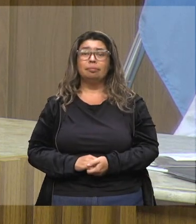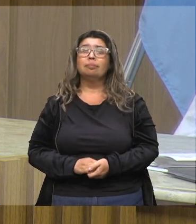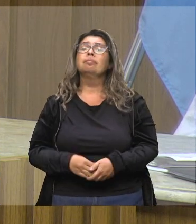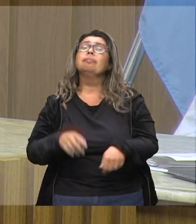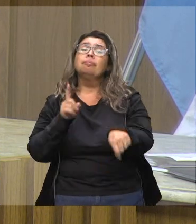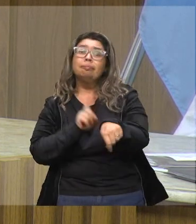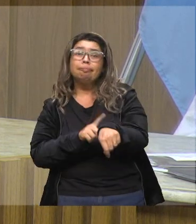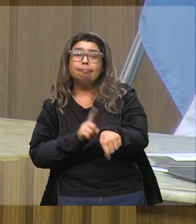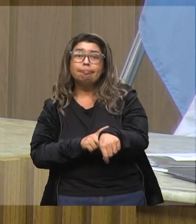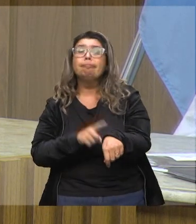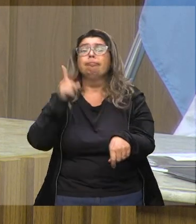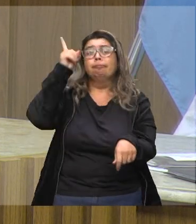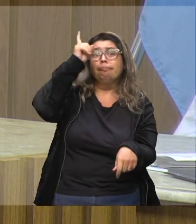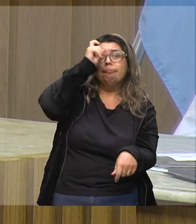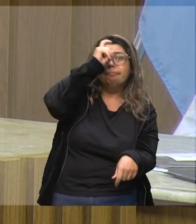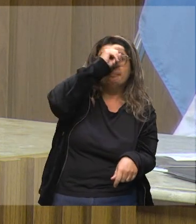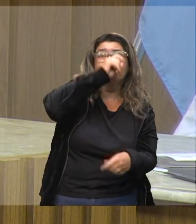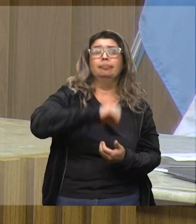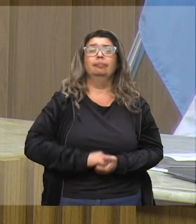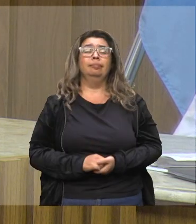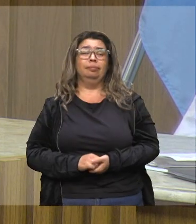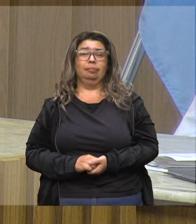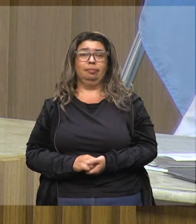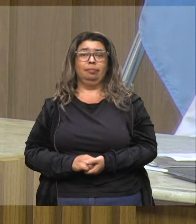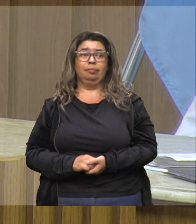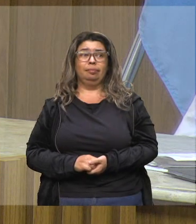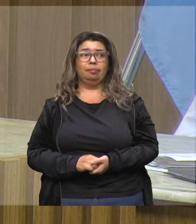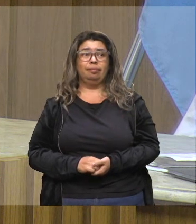grave que